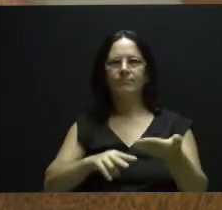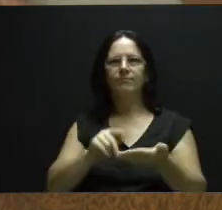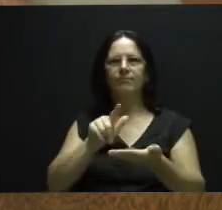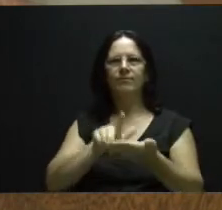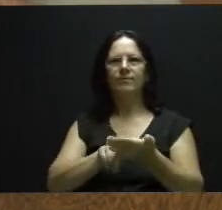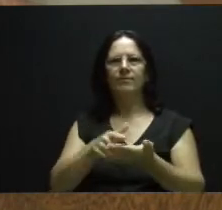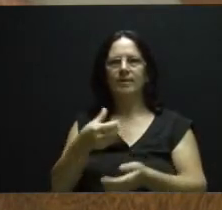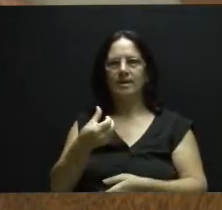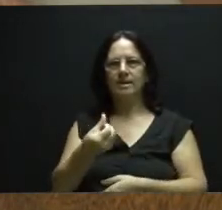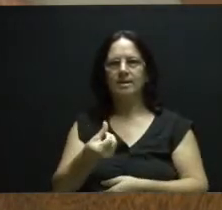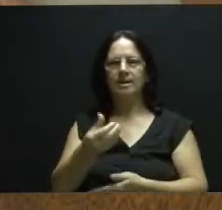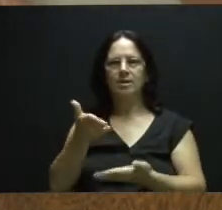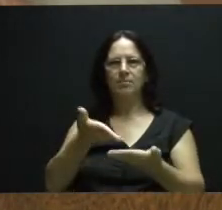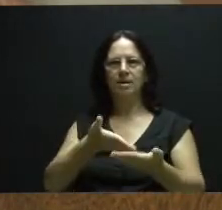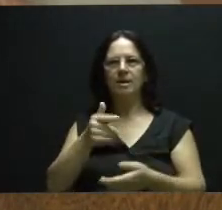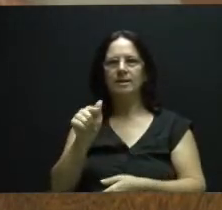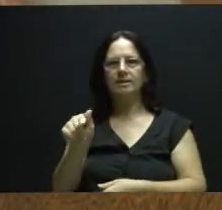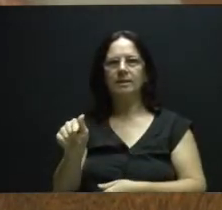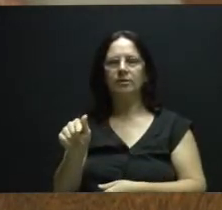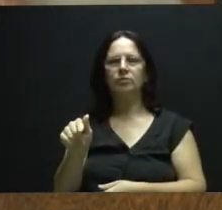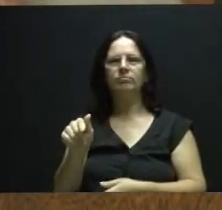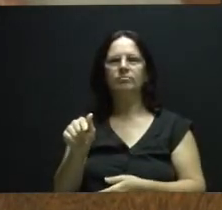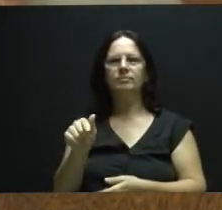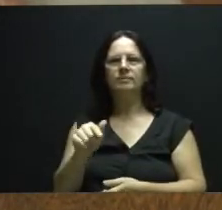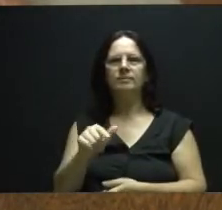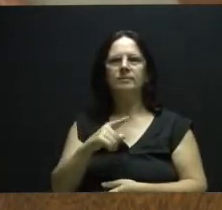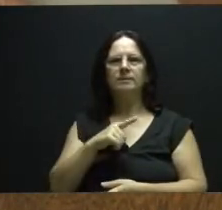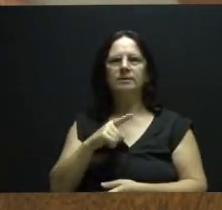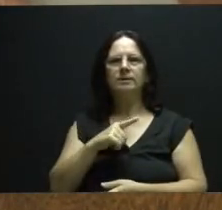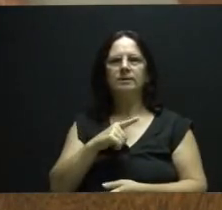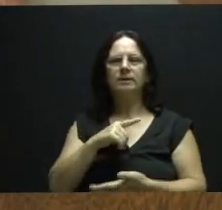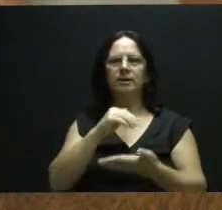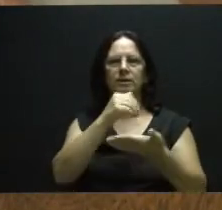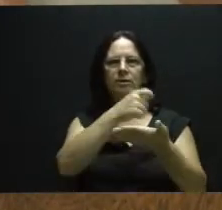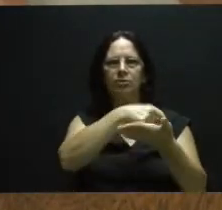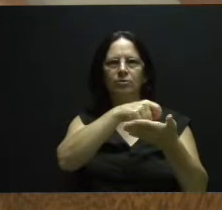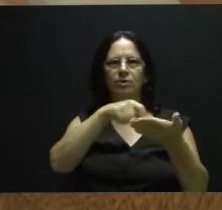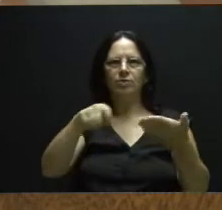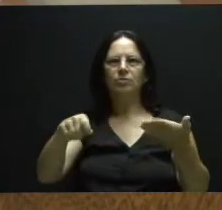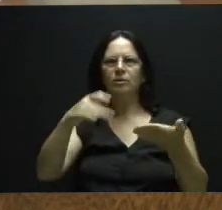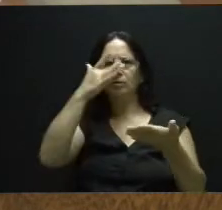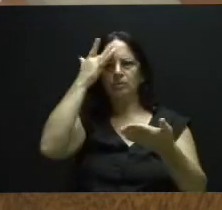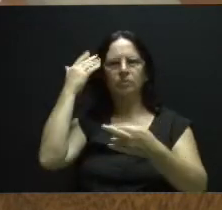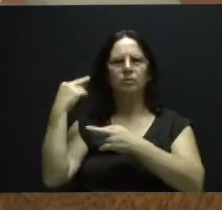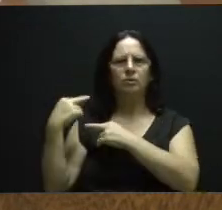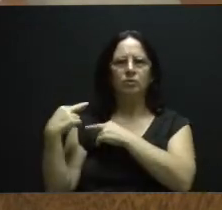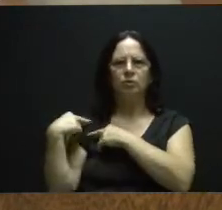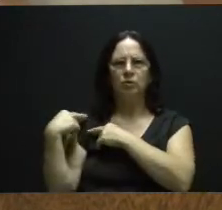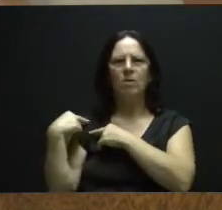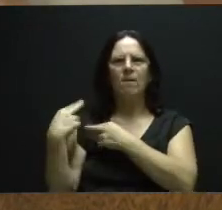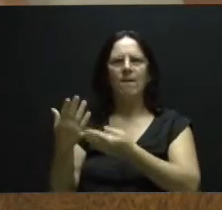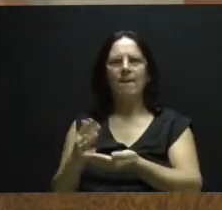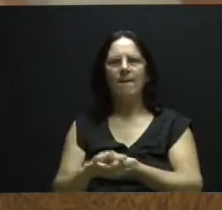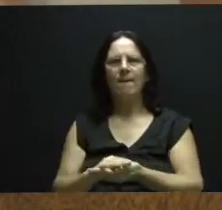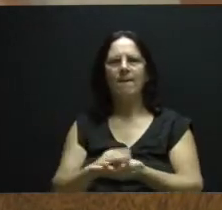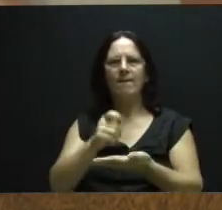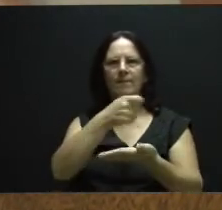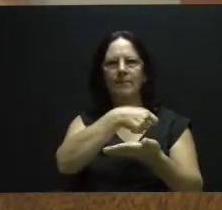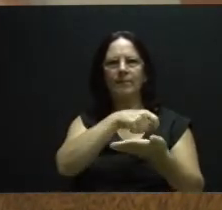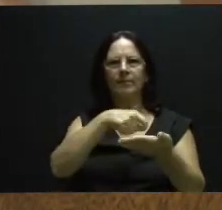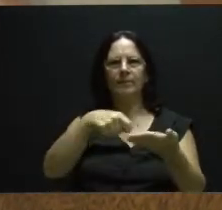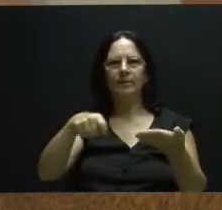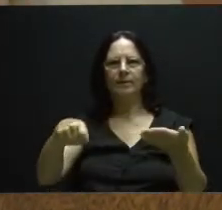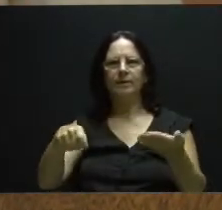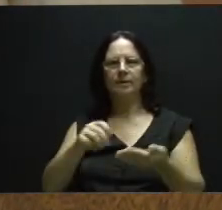folhas 6/7 encontra se o parecer da douta assessoria jurídica da casa que acatamos